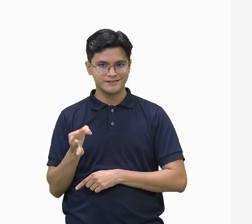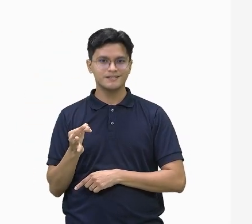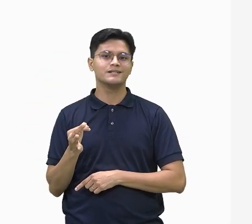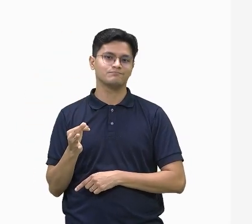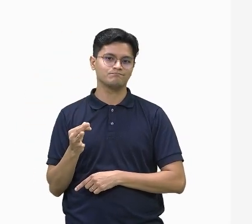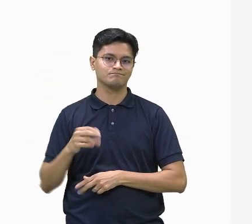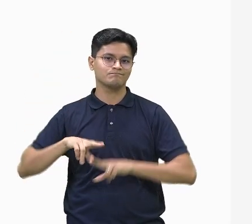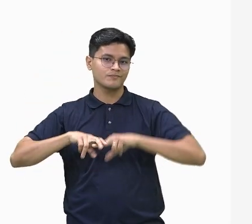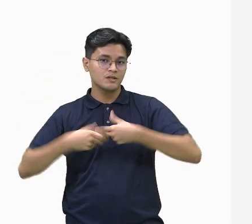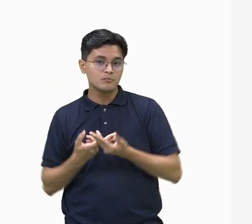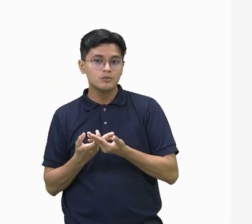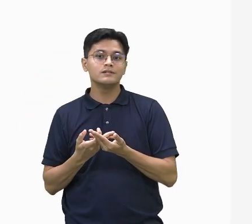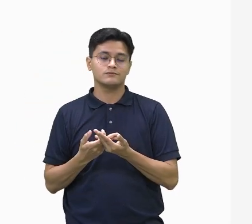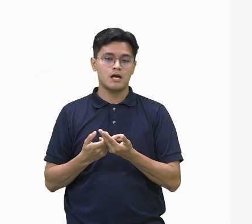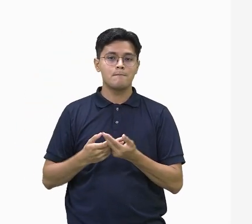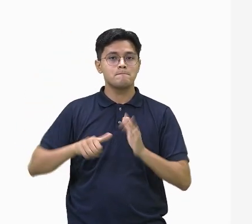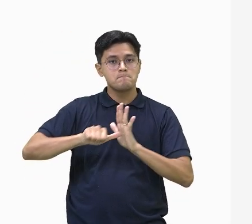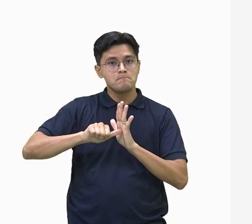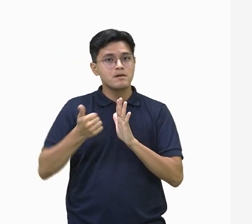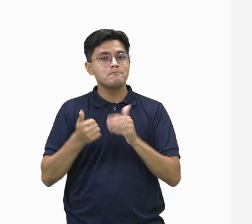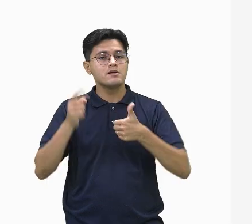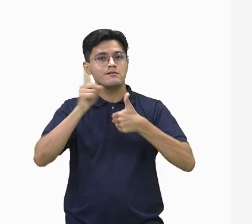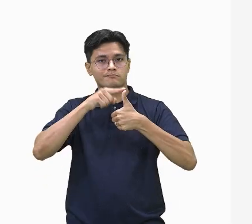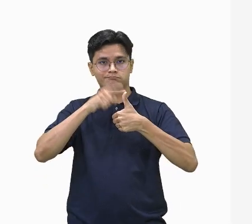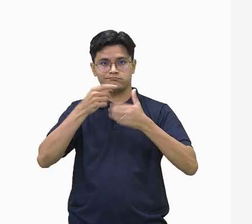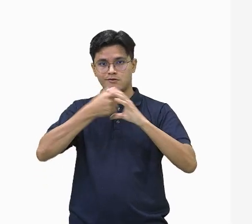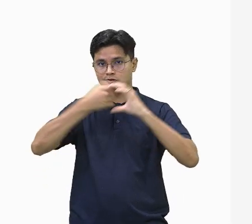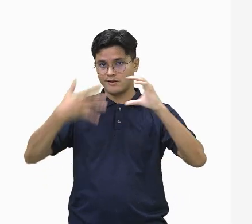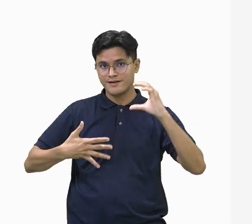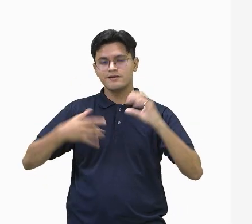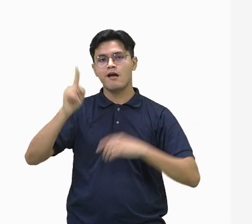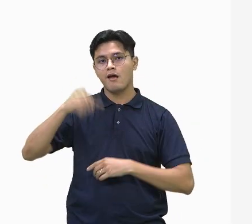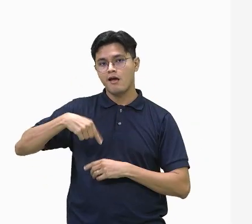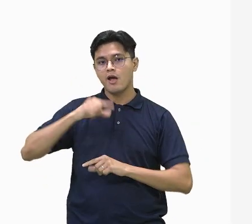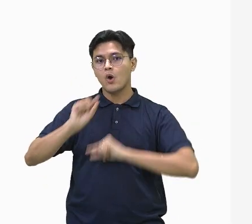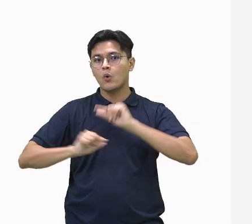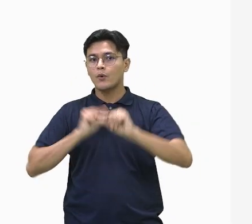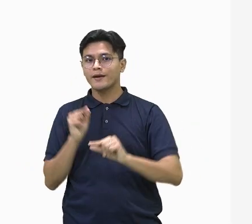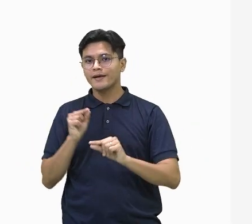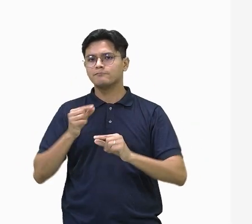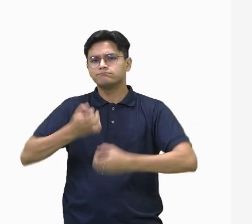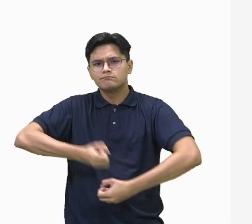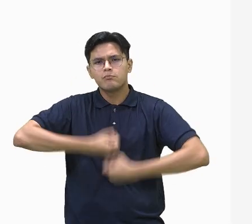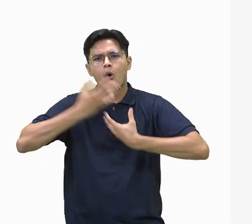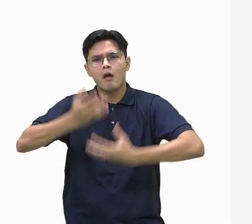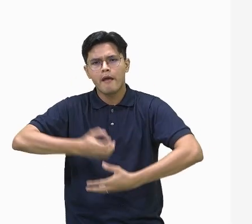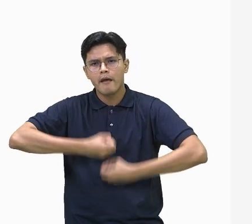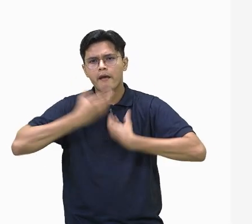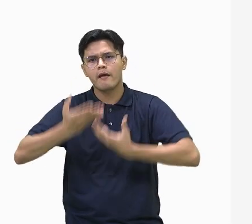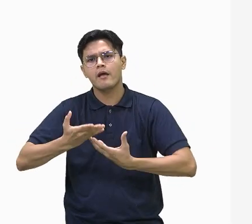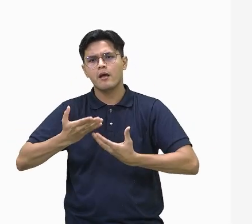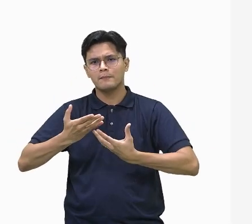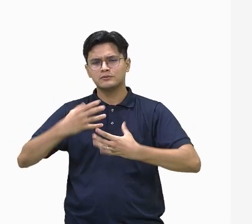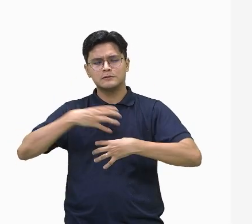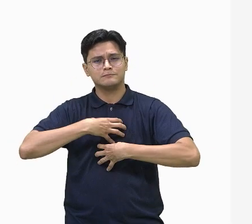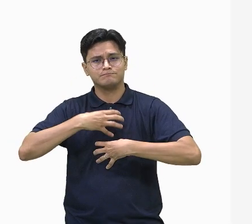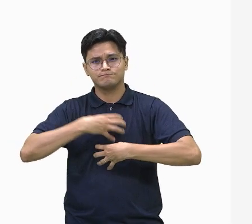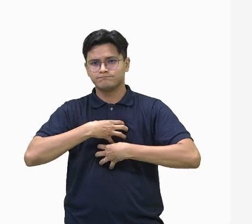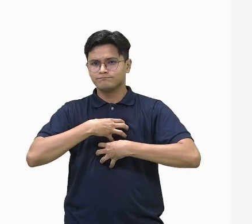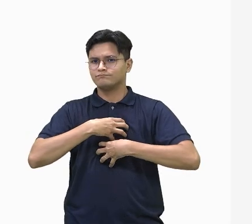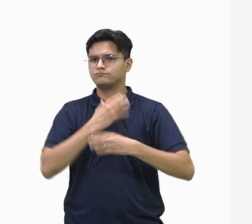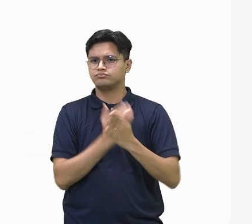século, porque ele idealiza o amor com a morte, tá? Tanto que é o escapismo, ele não